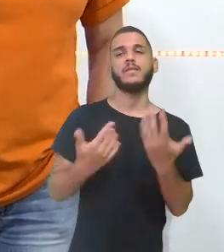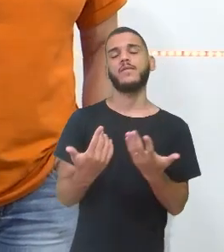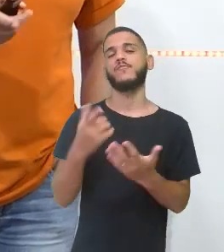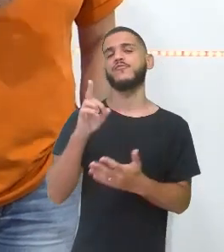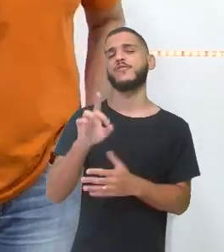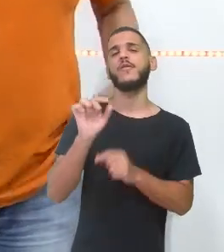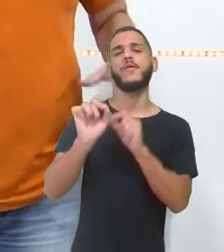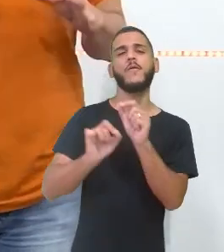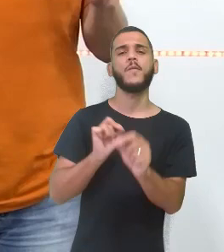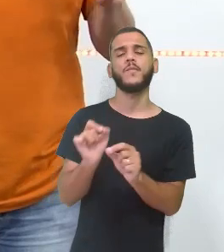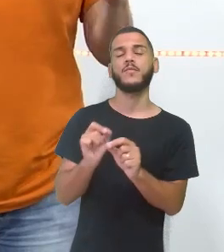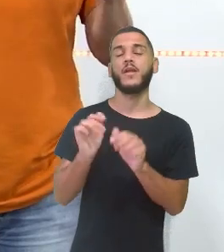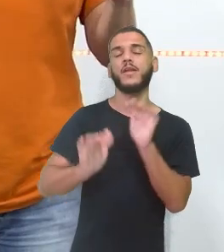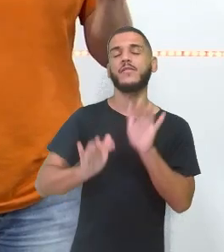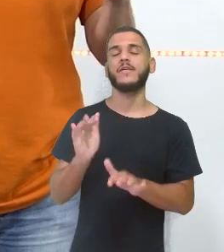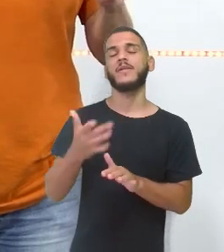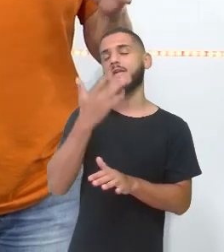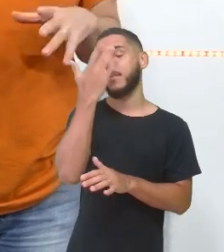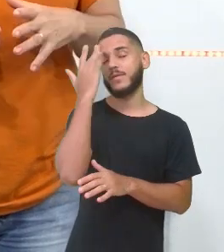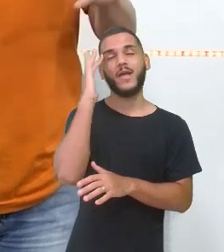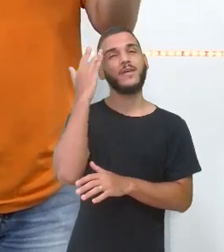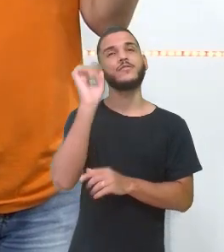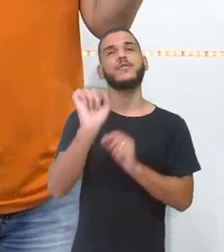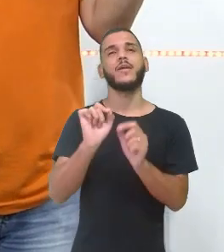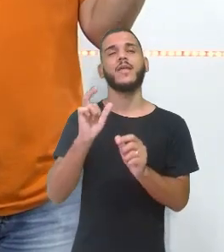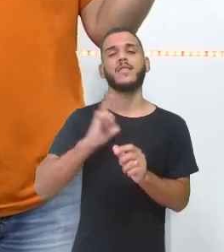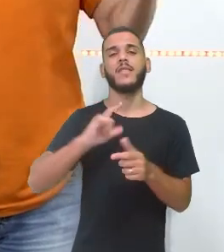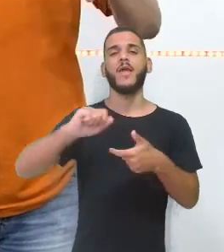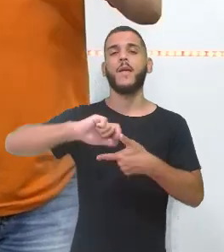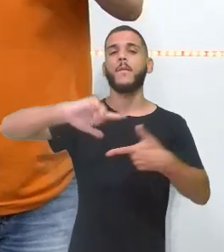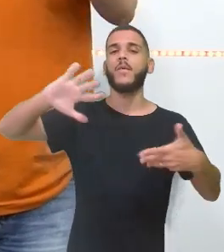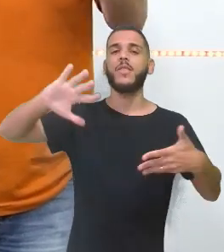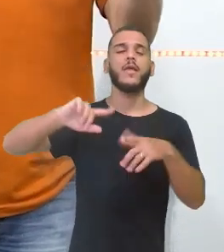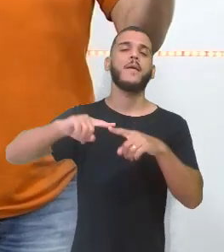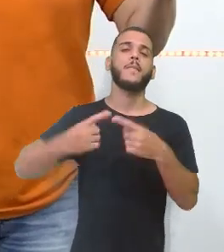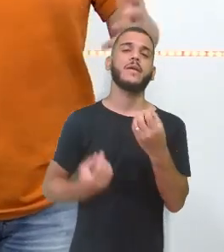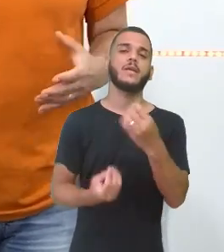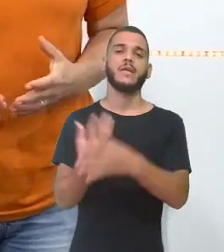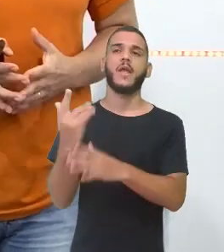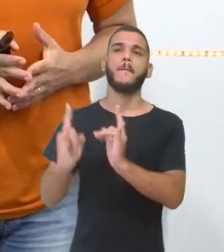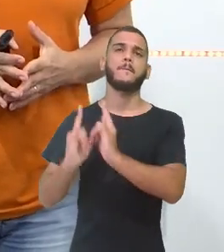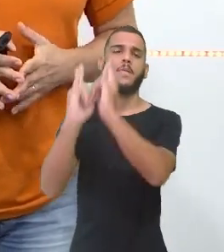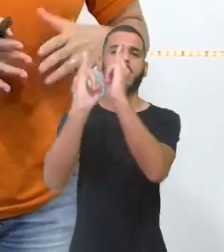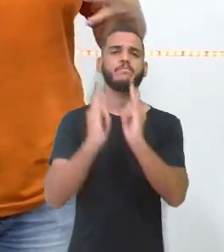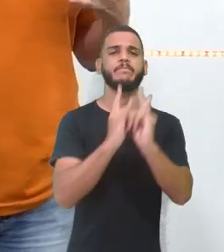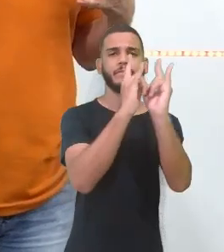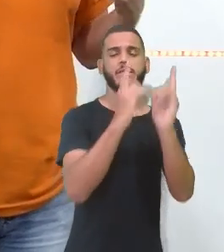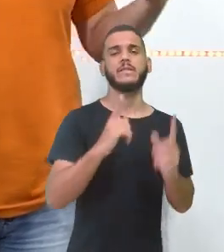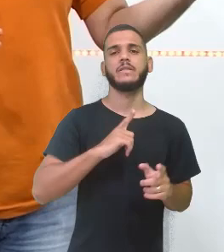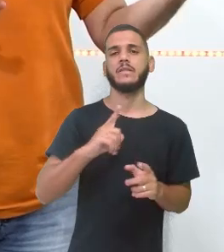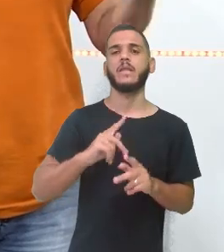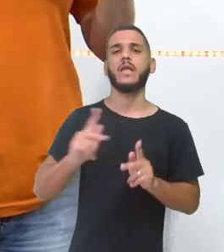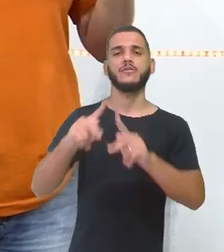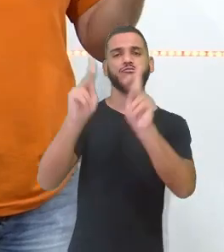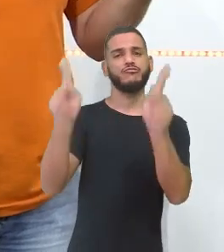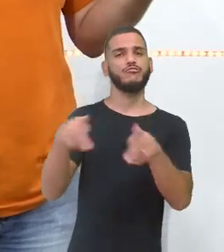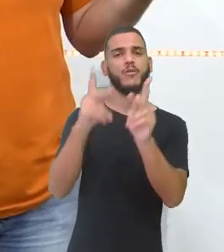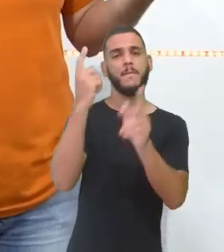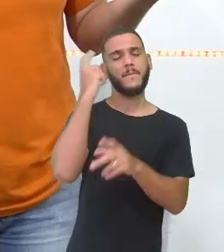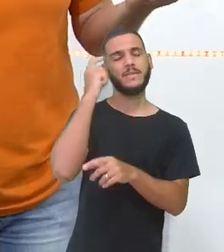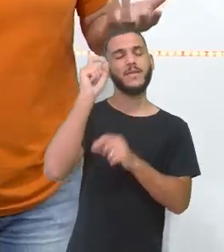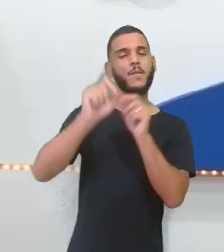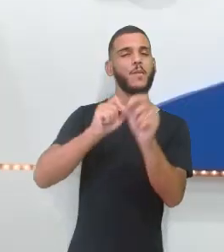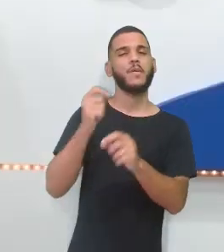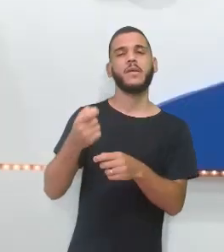basta somente... Muitas vezes as pessoas pensam, não, vai modernizar, vai fazer muitos prédios, né? Muitos shoppings, todo mundo já pensa logo em shopping.